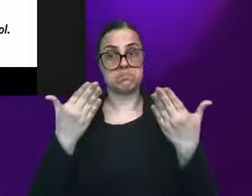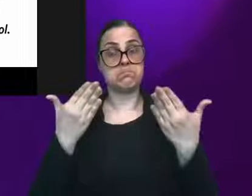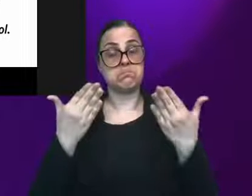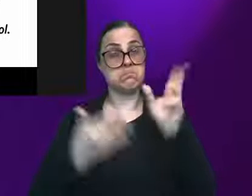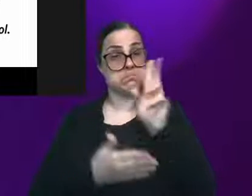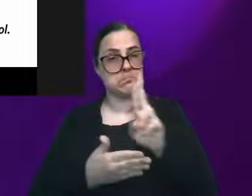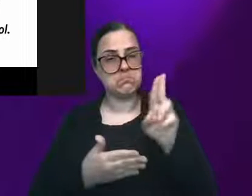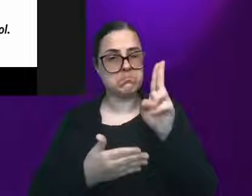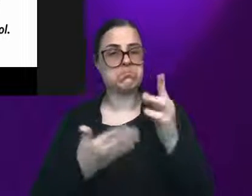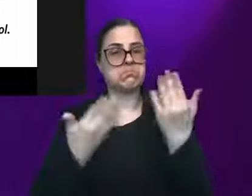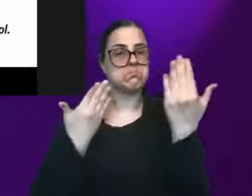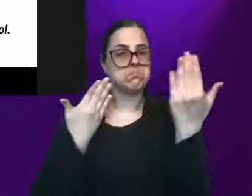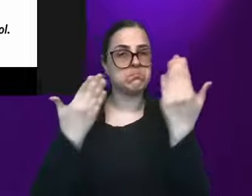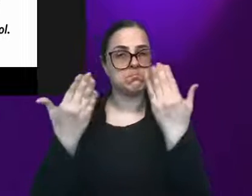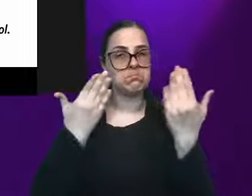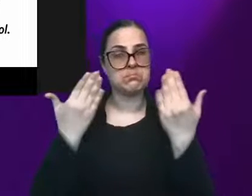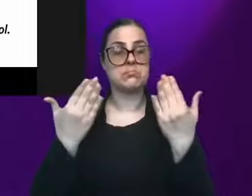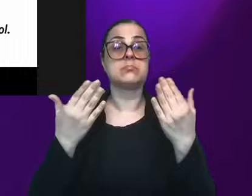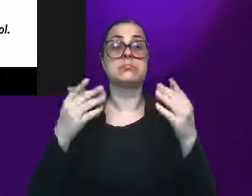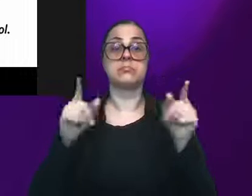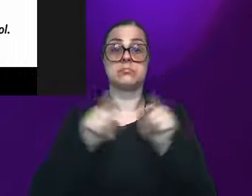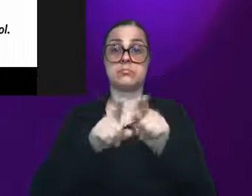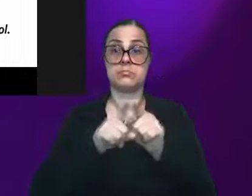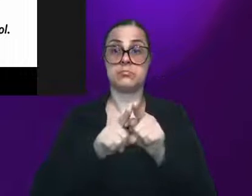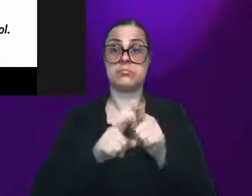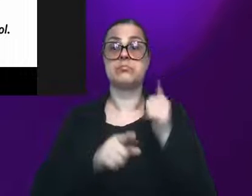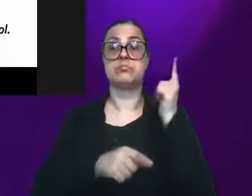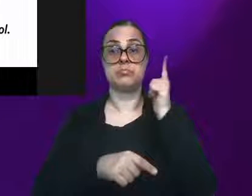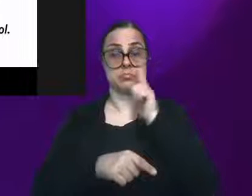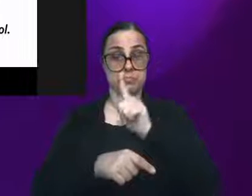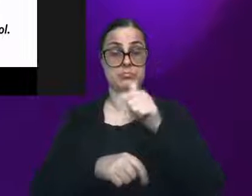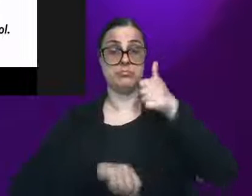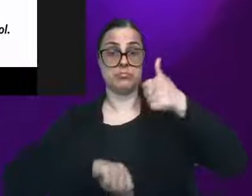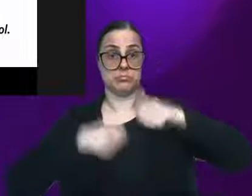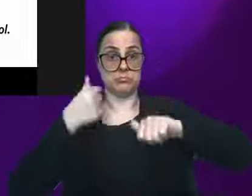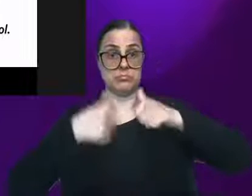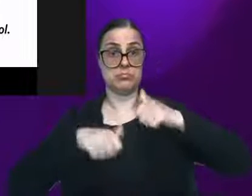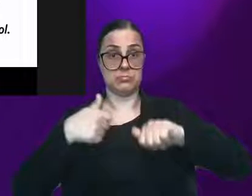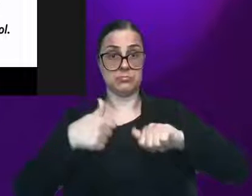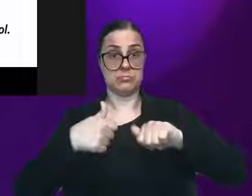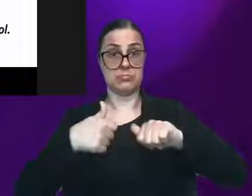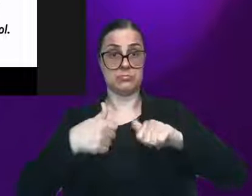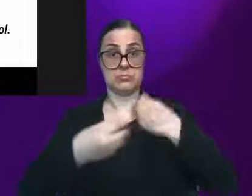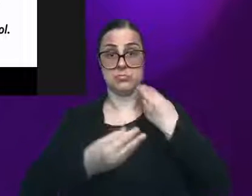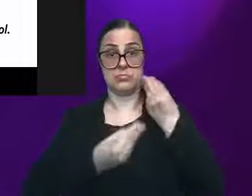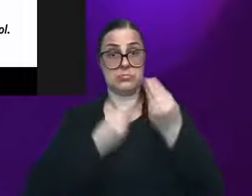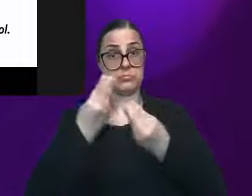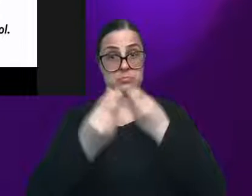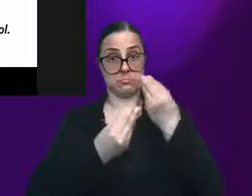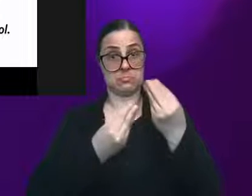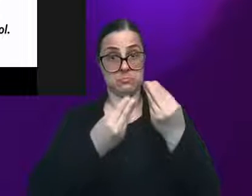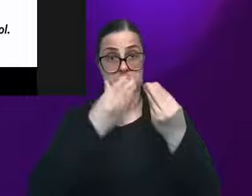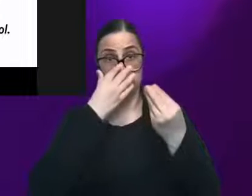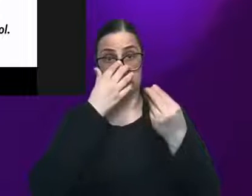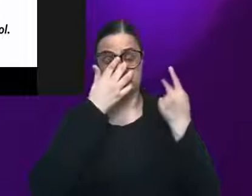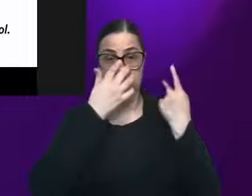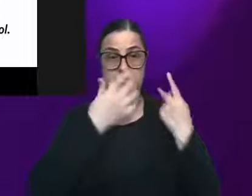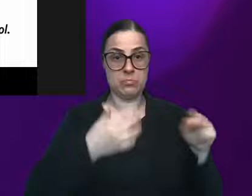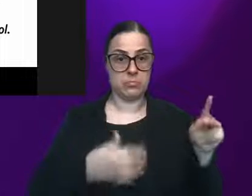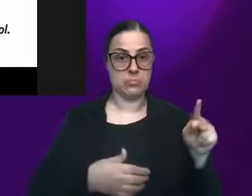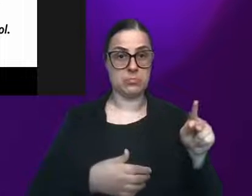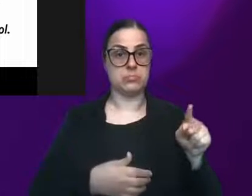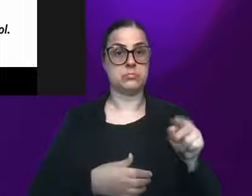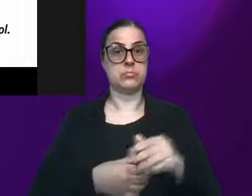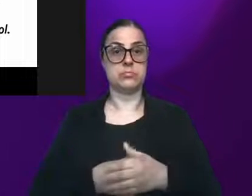com a congestão intravascular, a gente consegue avaliar o NT-proBNP. No exame físico, a gente